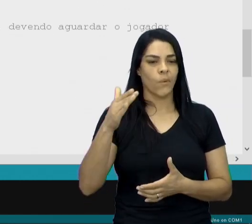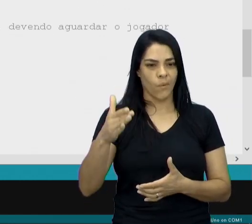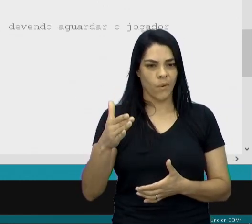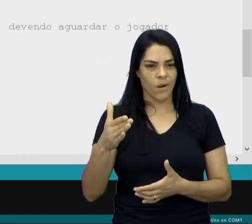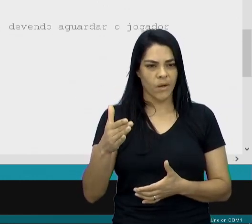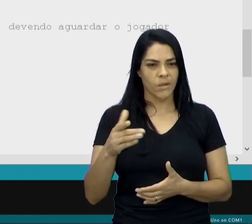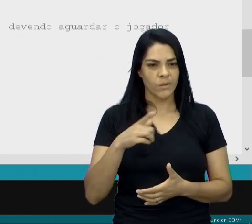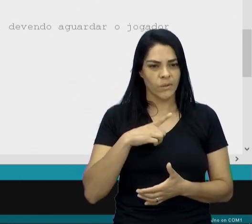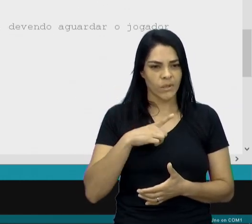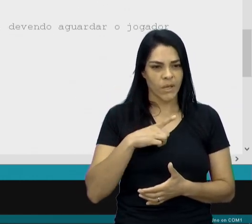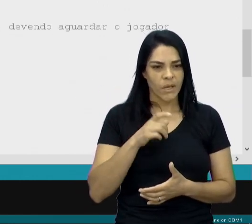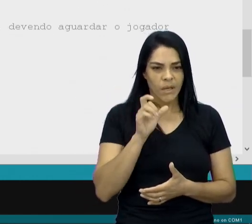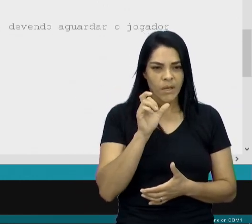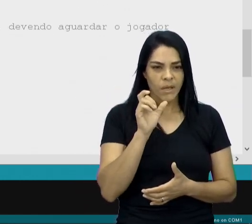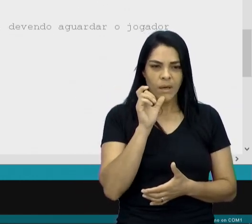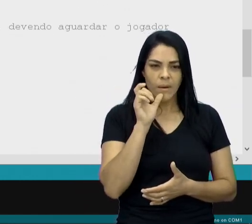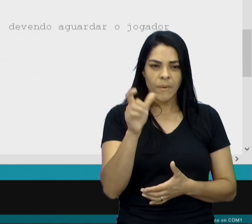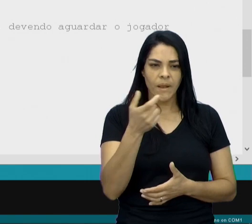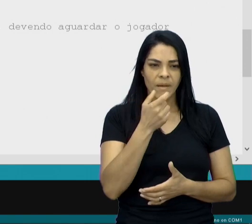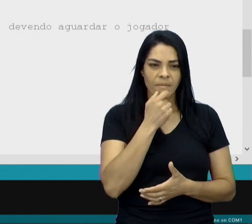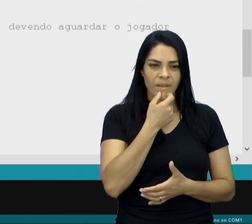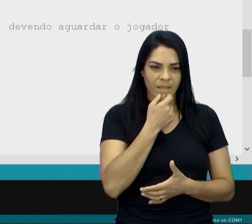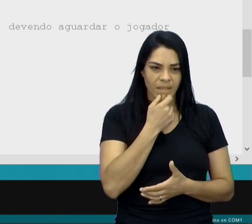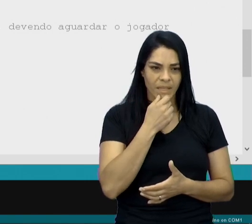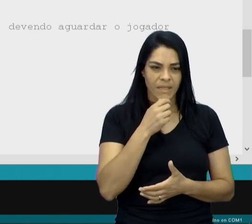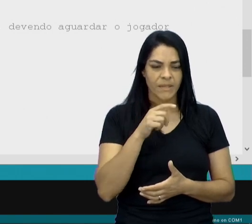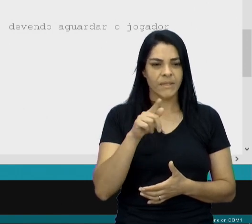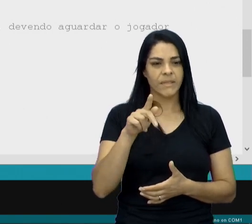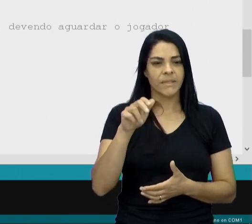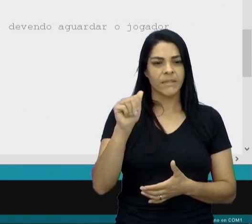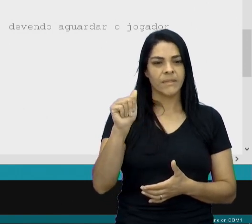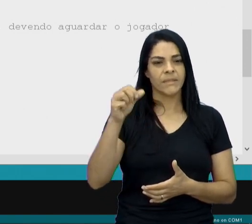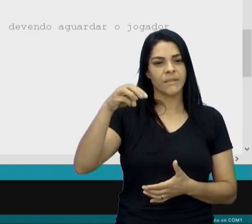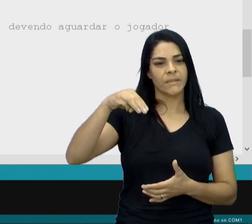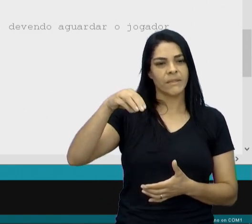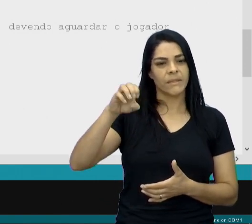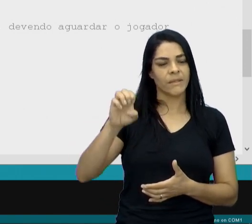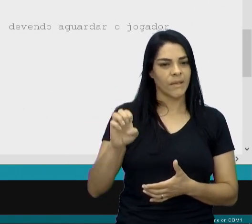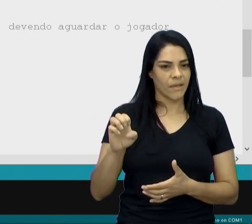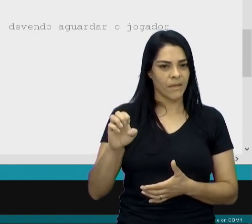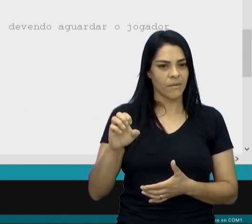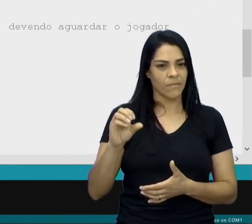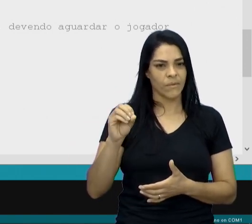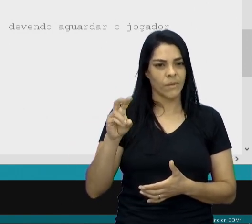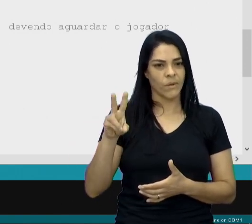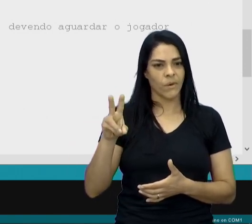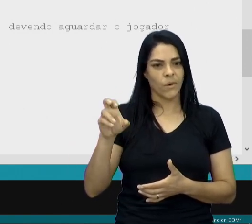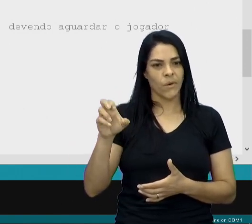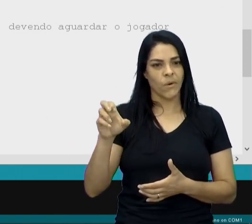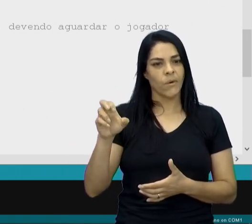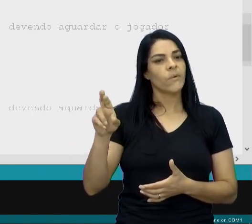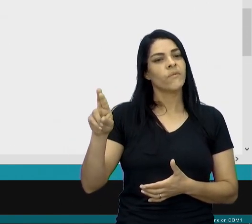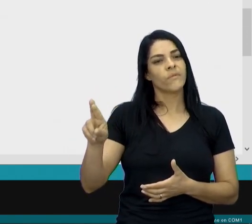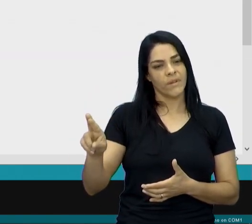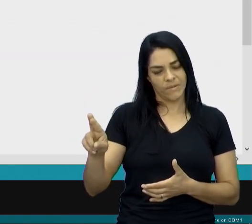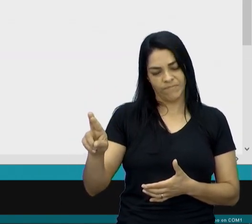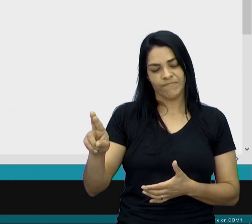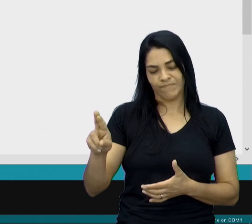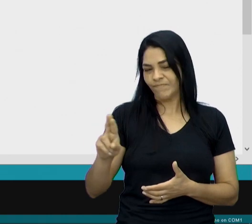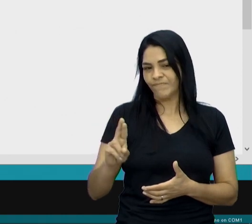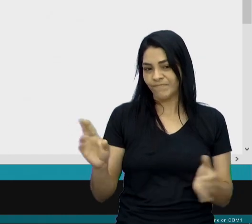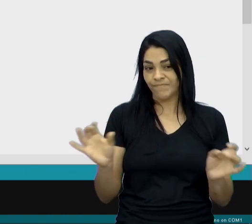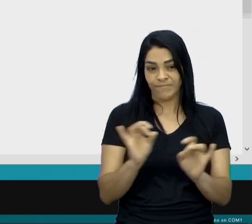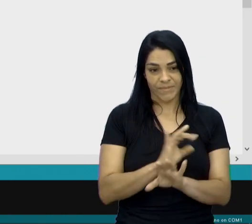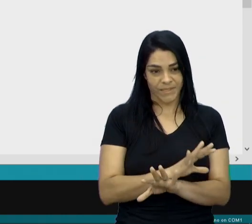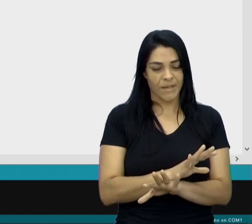você criou, veja que cada vez que você cria aqui um comandinho, uma variável, você tem que dizer o que vai acontecer com ela. Então, lá em cima